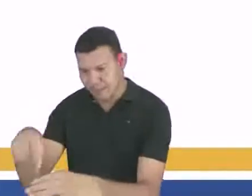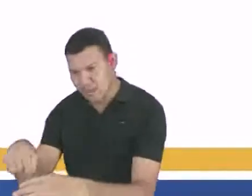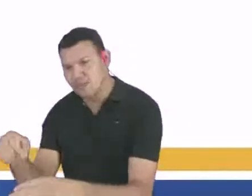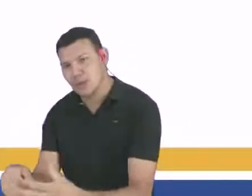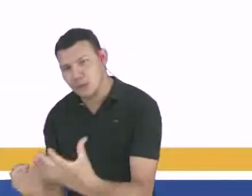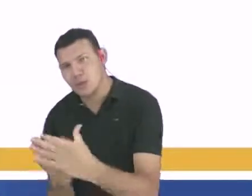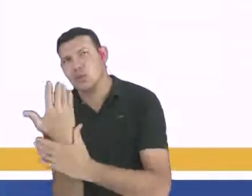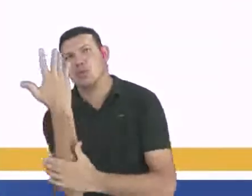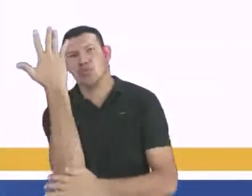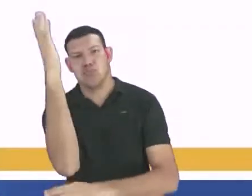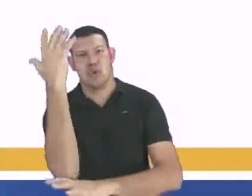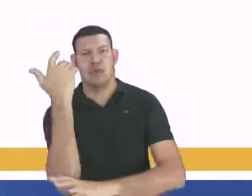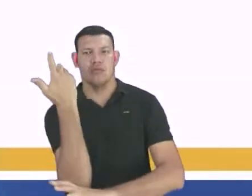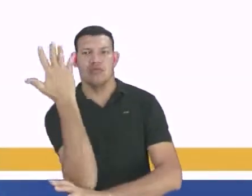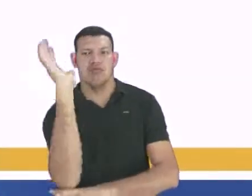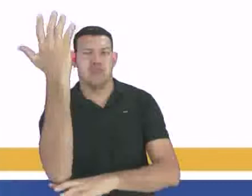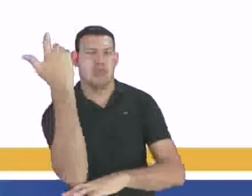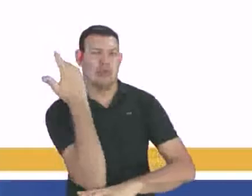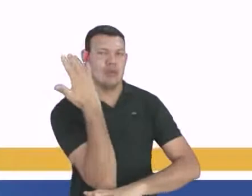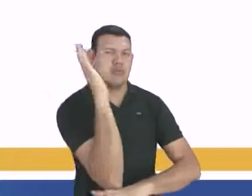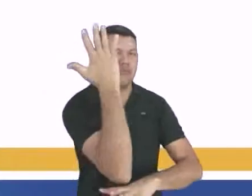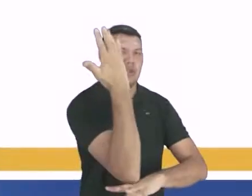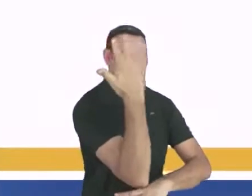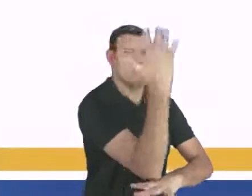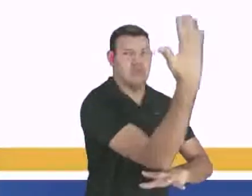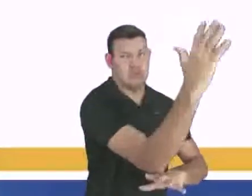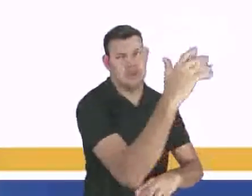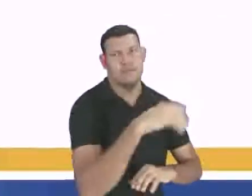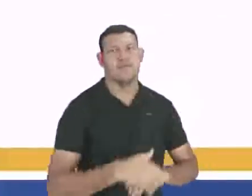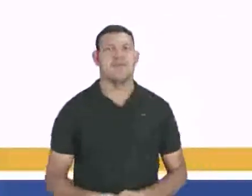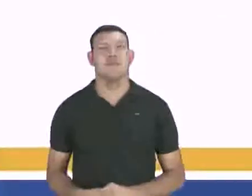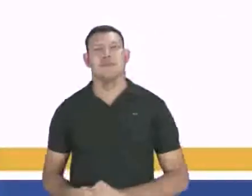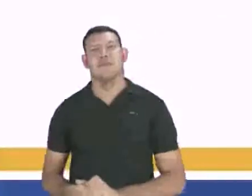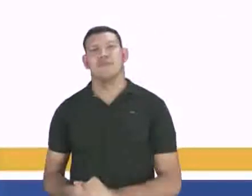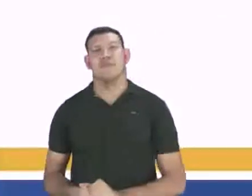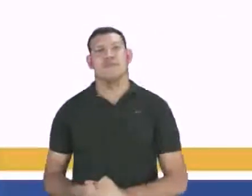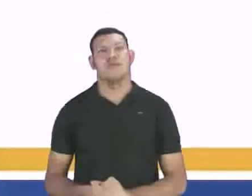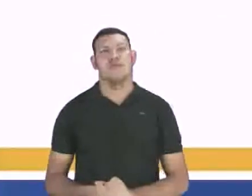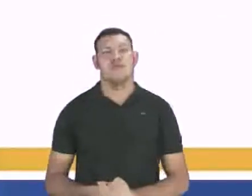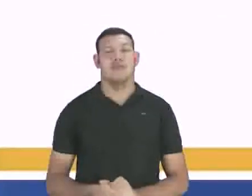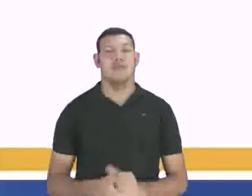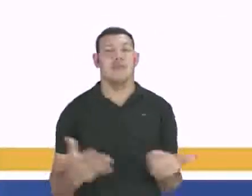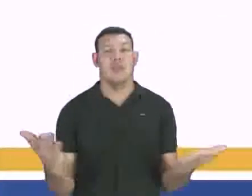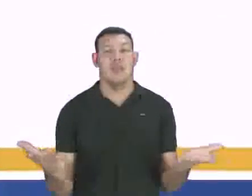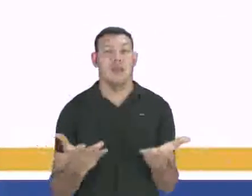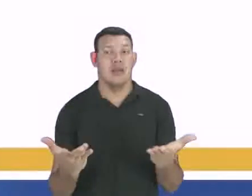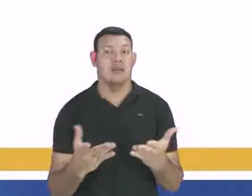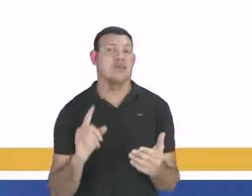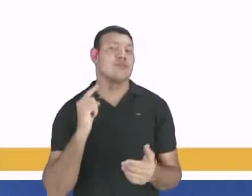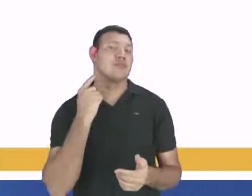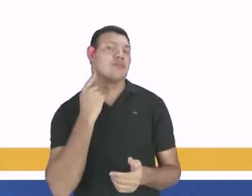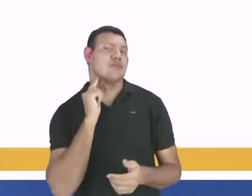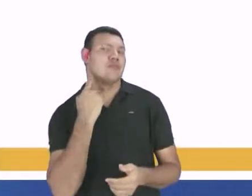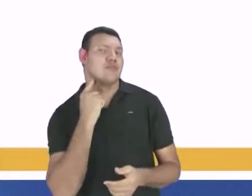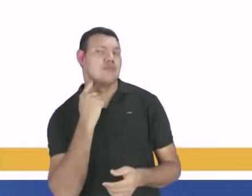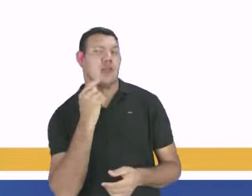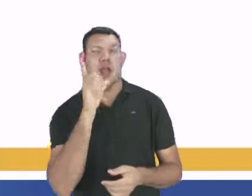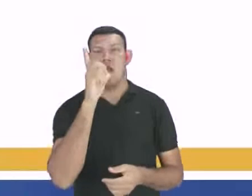né, a atenuar esse problema do desmatamento, tá? Partindo para a poluição das águas e do ar. Leiam ali